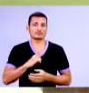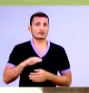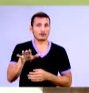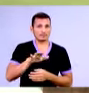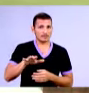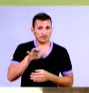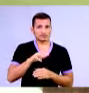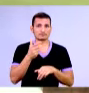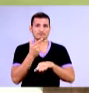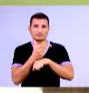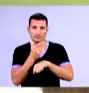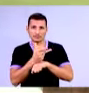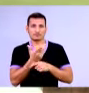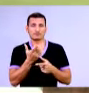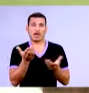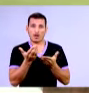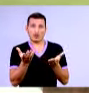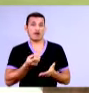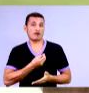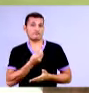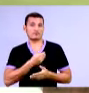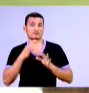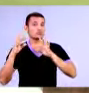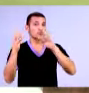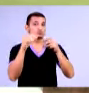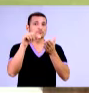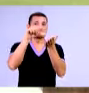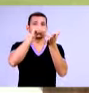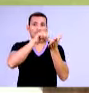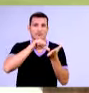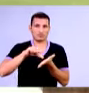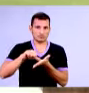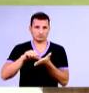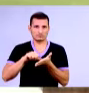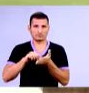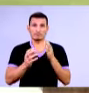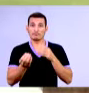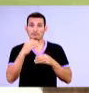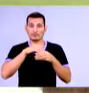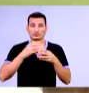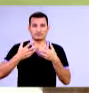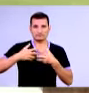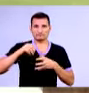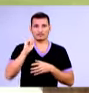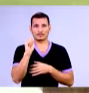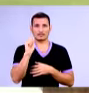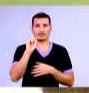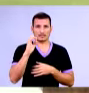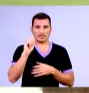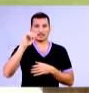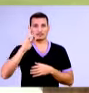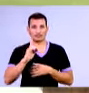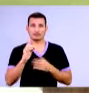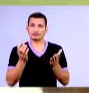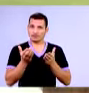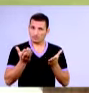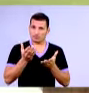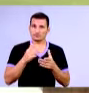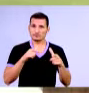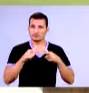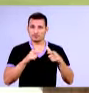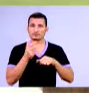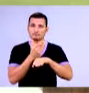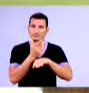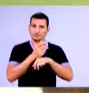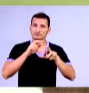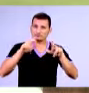a mídia, vídeo sendo transmitida ao vivo para todos os polos que fazem parte da IFRO EAD. E nesse momento nós temos trabalhando mídias diversas,